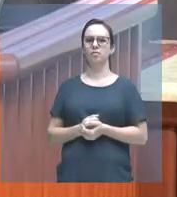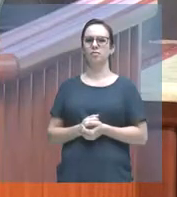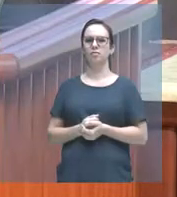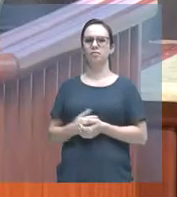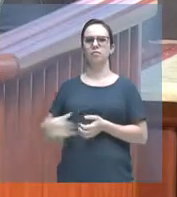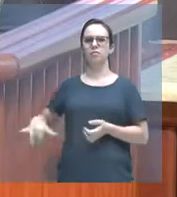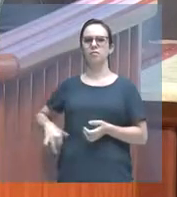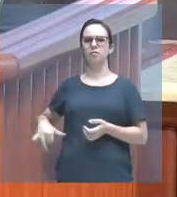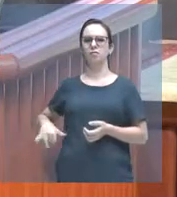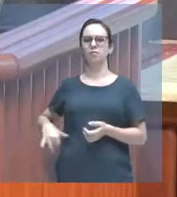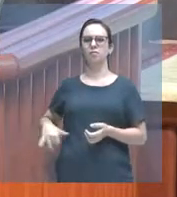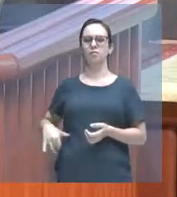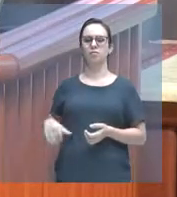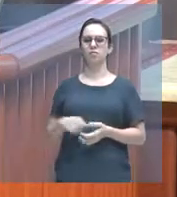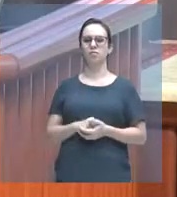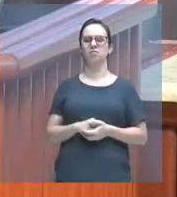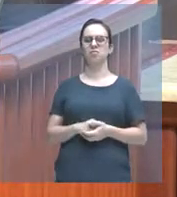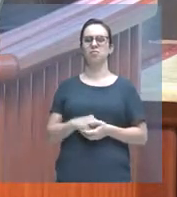de mãe.